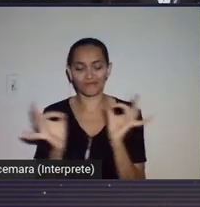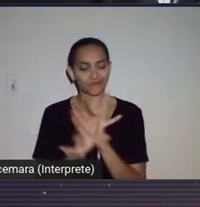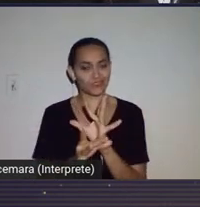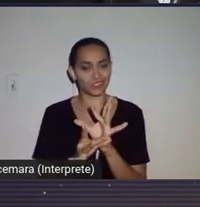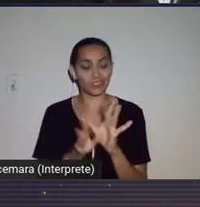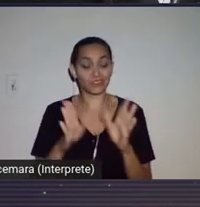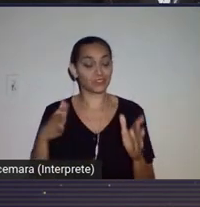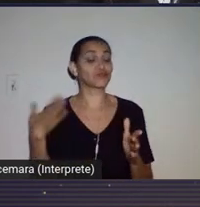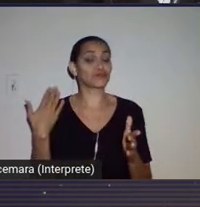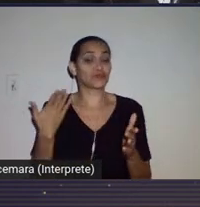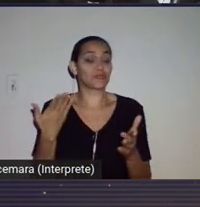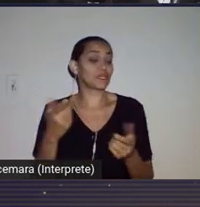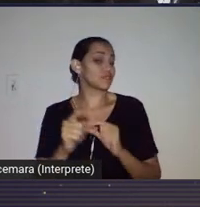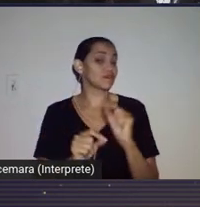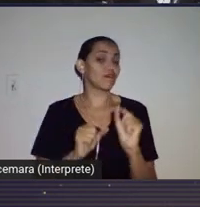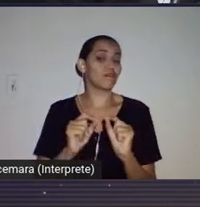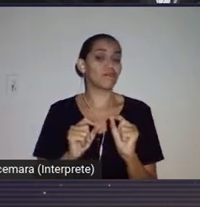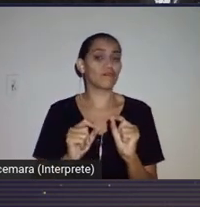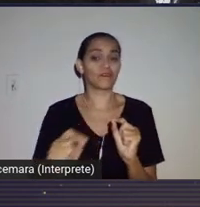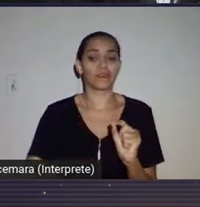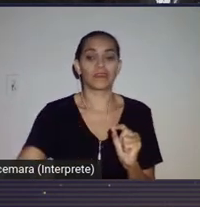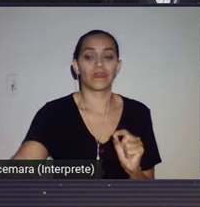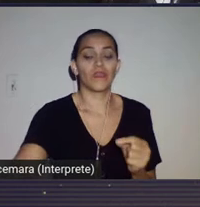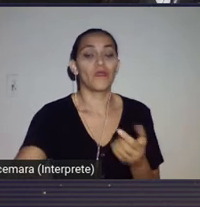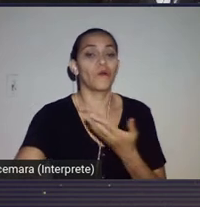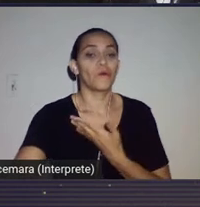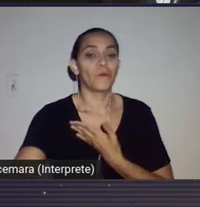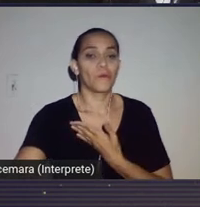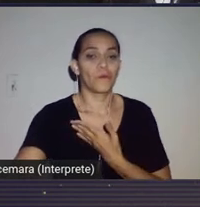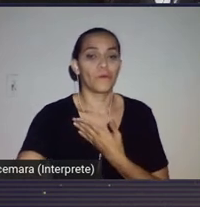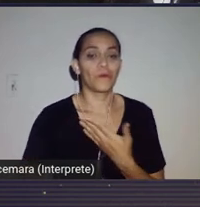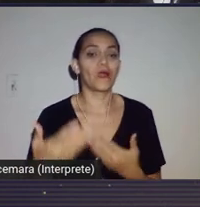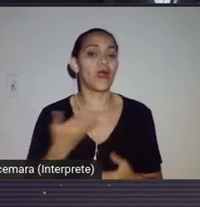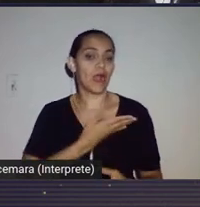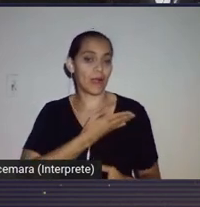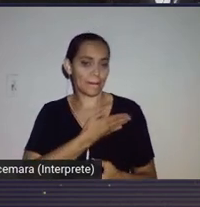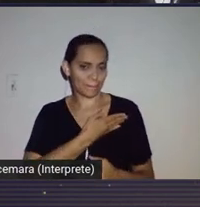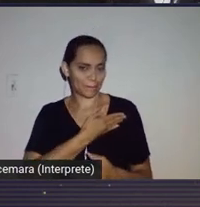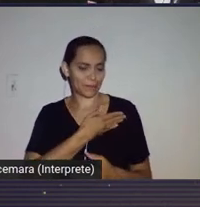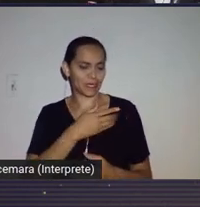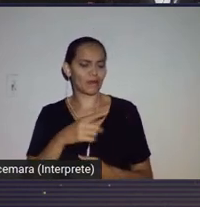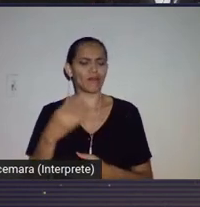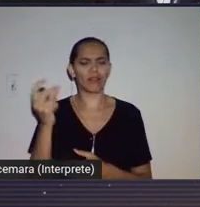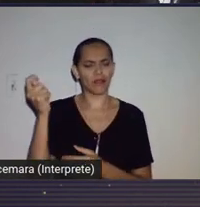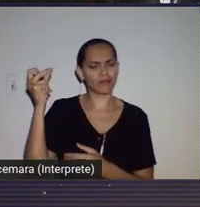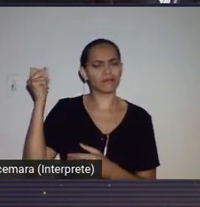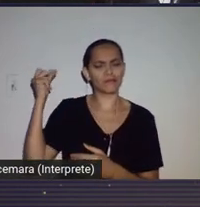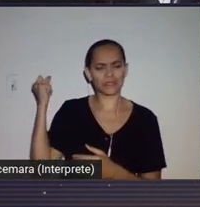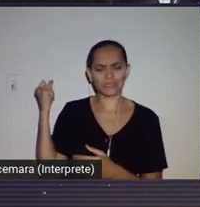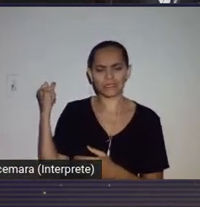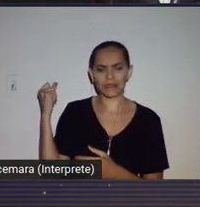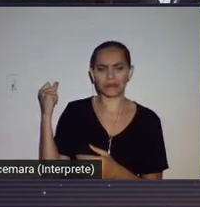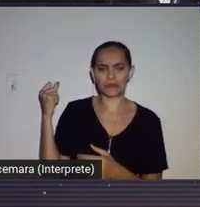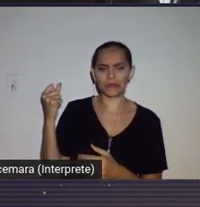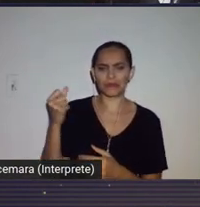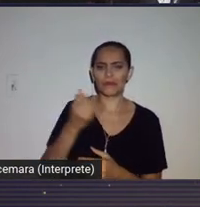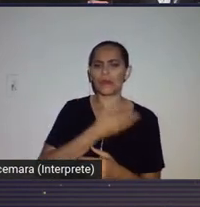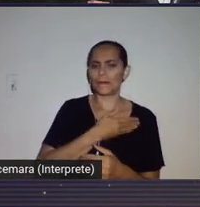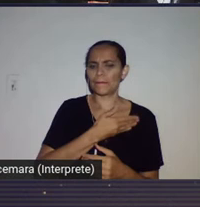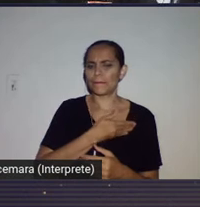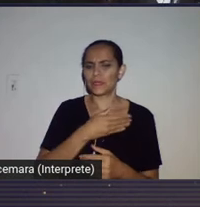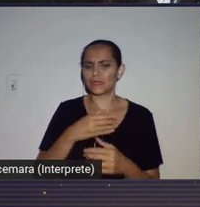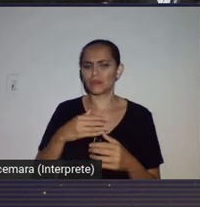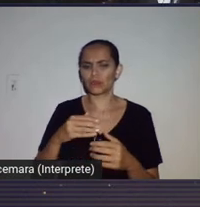surpresa, um colega meu na época, ex-aluno da UFCG, hoje em dia um grande amigo meu,